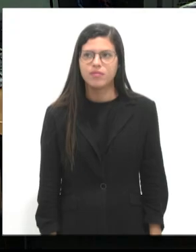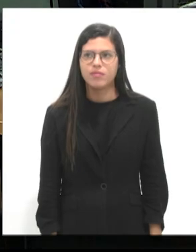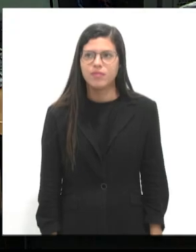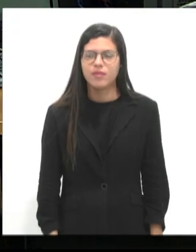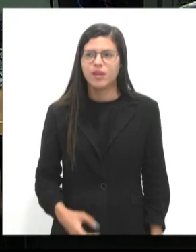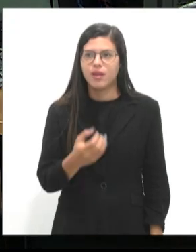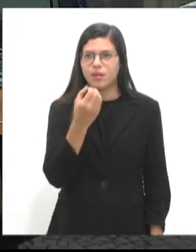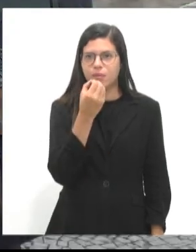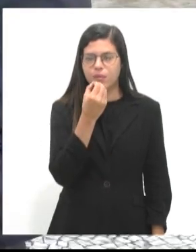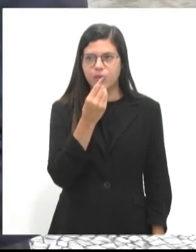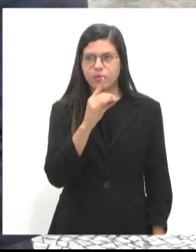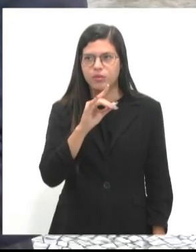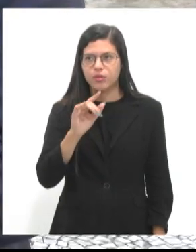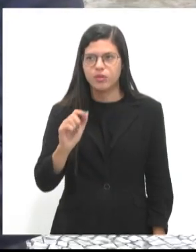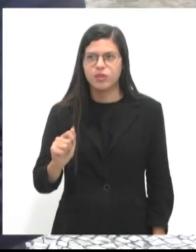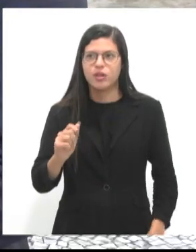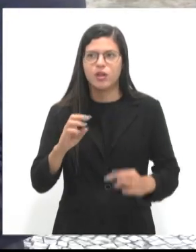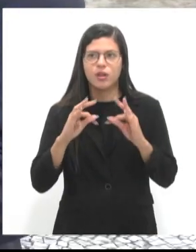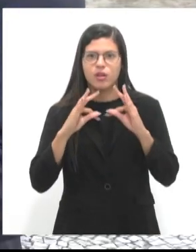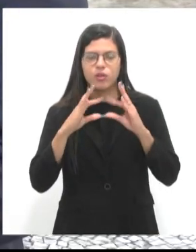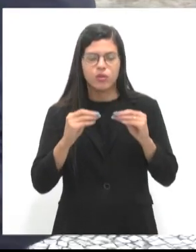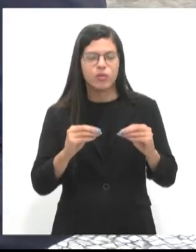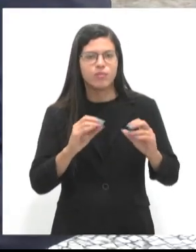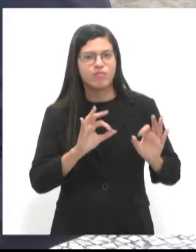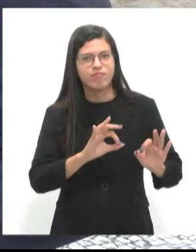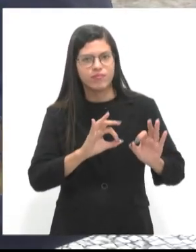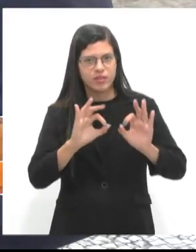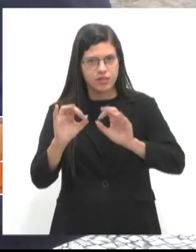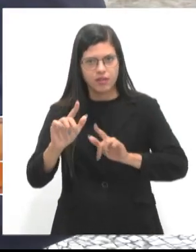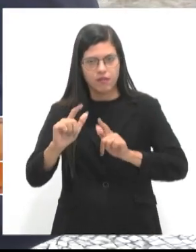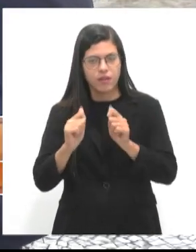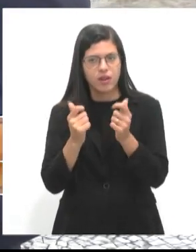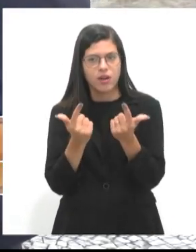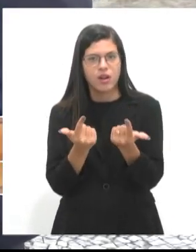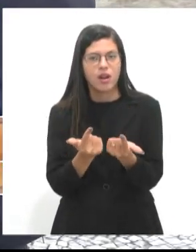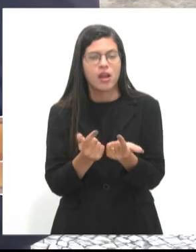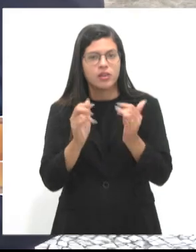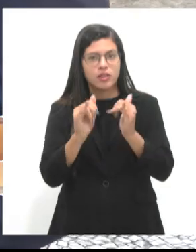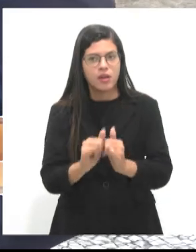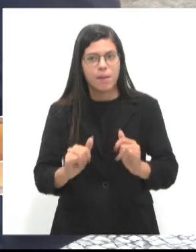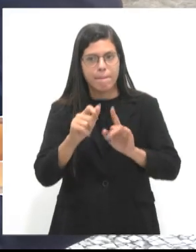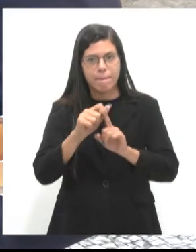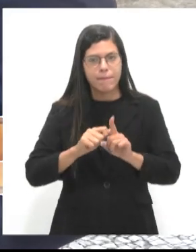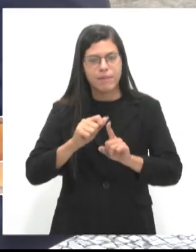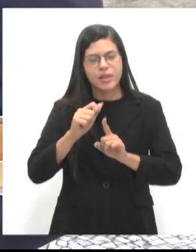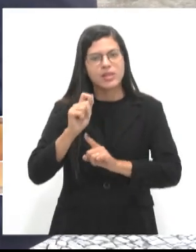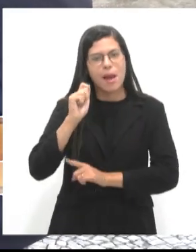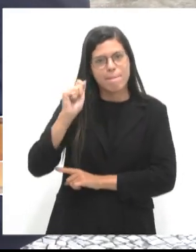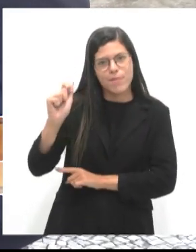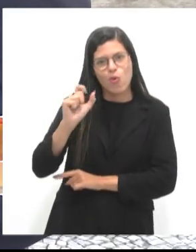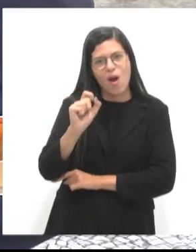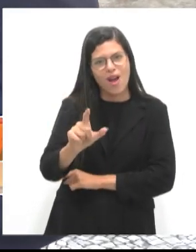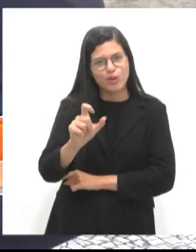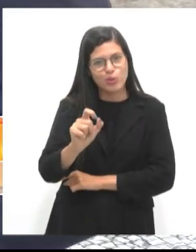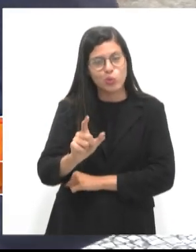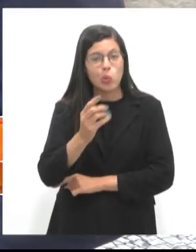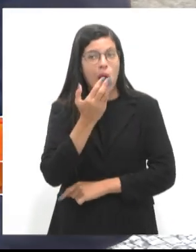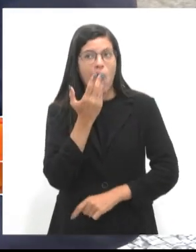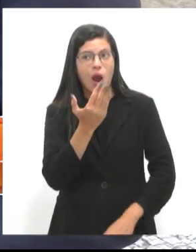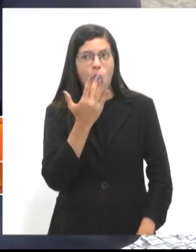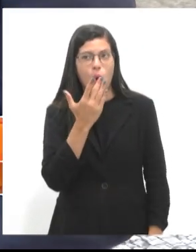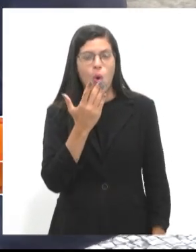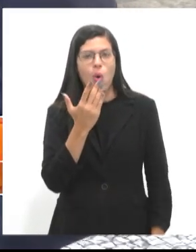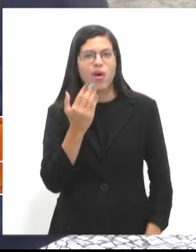Bom dia, Vicente. Bom dia a todos que acompanham a TV Alerj. Essa campanha no mês Abril Azul, que tem essa cor aí simbolizando